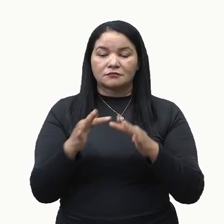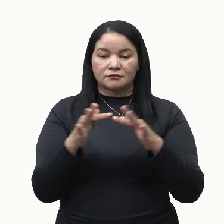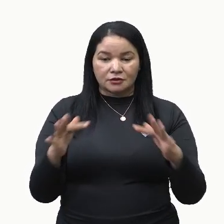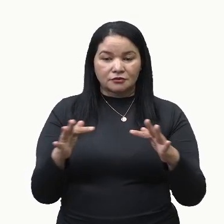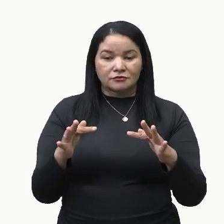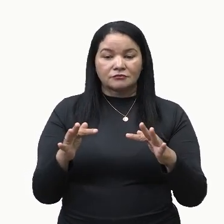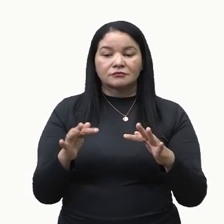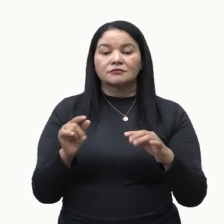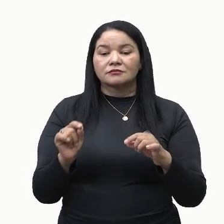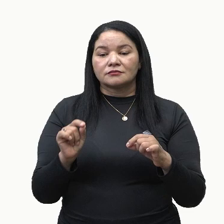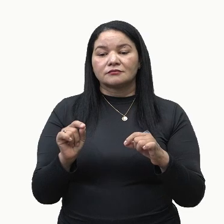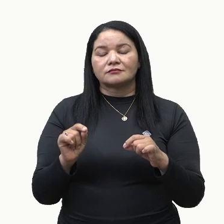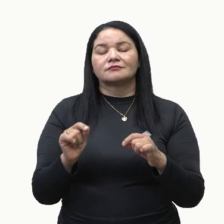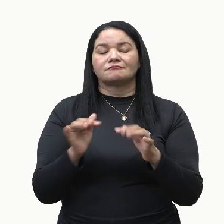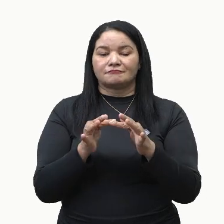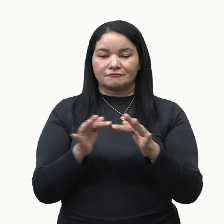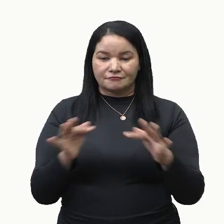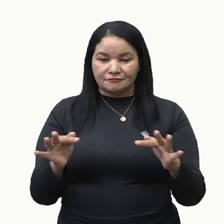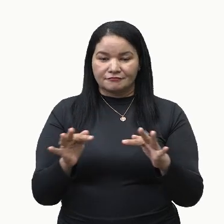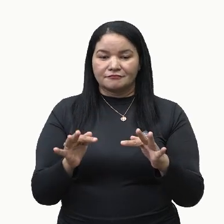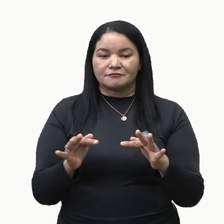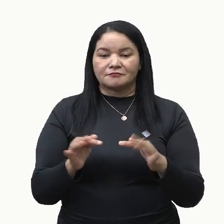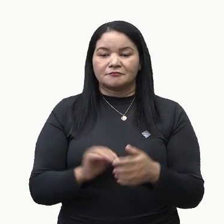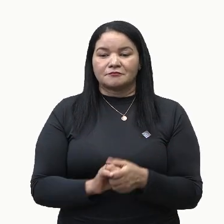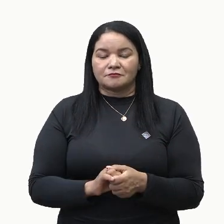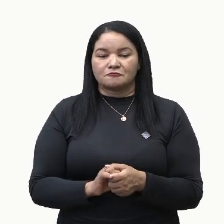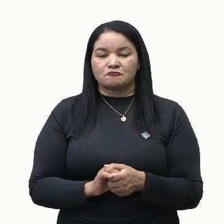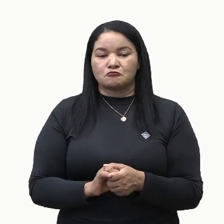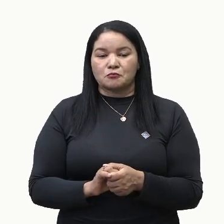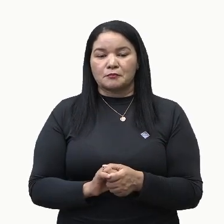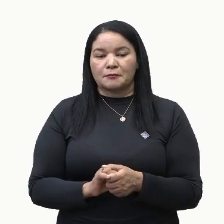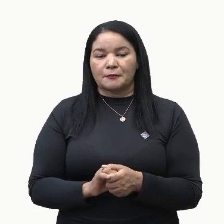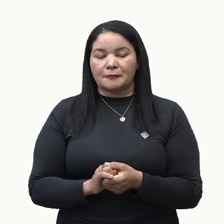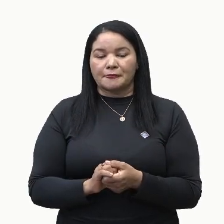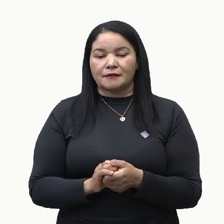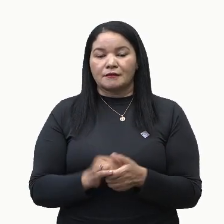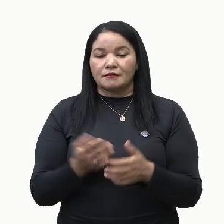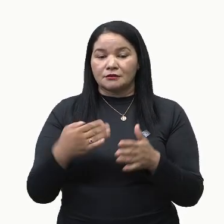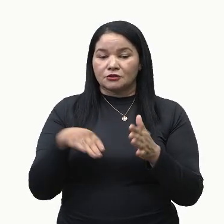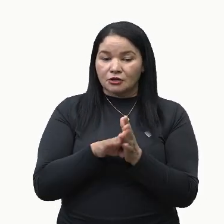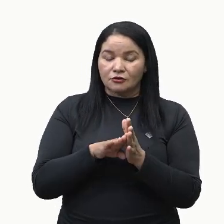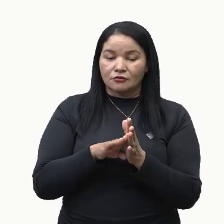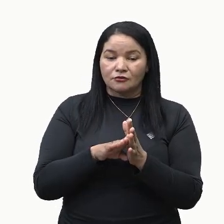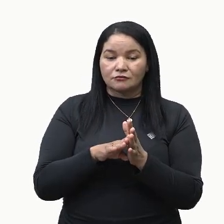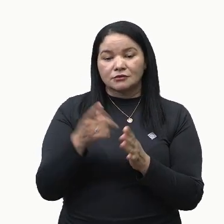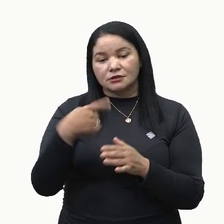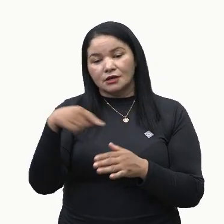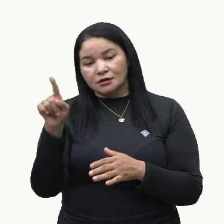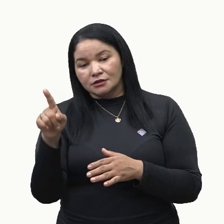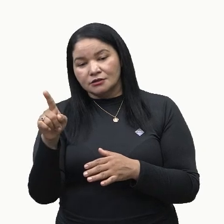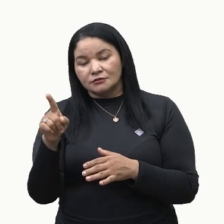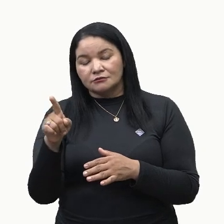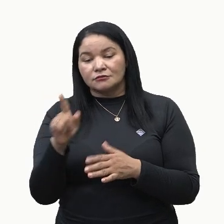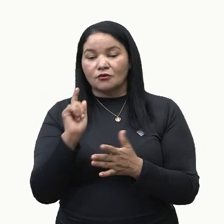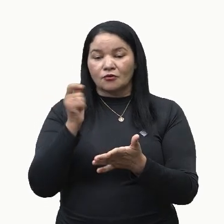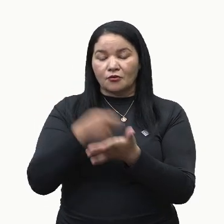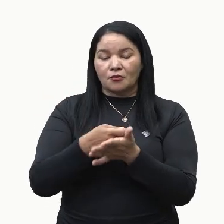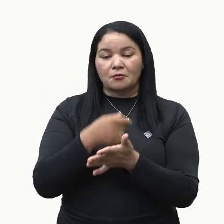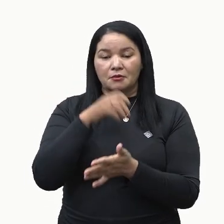isso? Período simples. Chegou, saiu para comprar